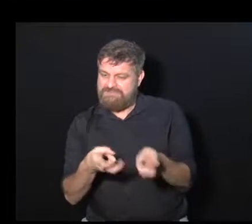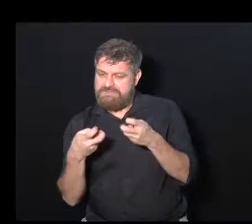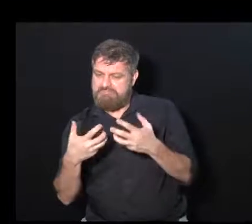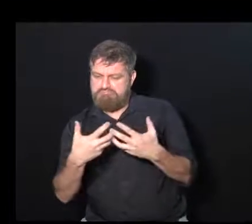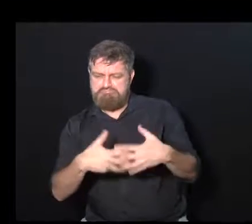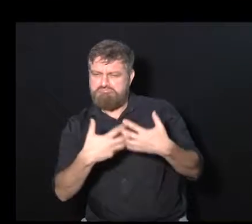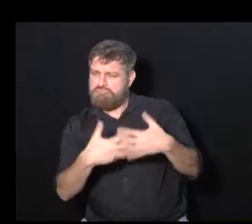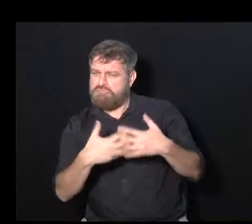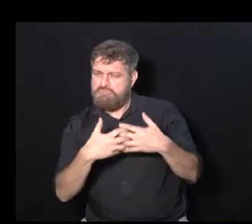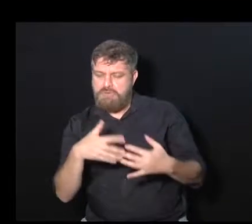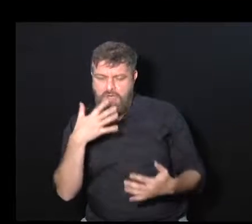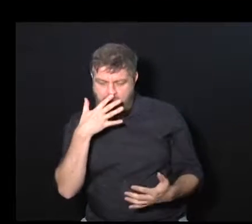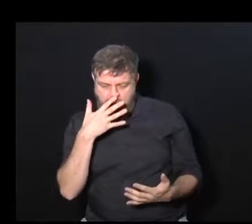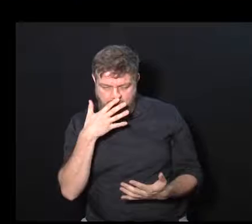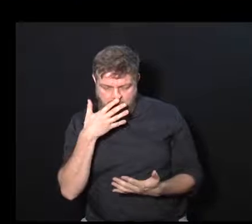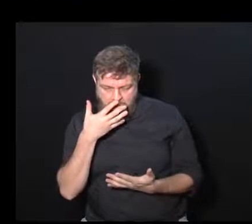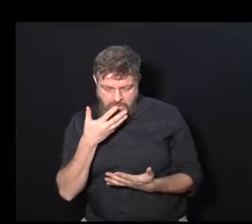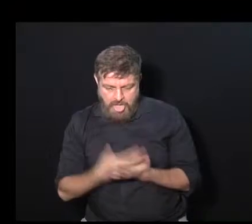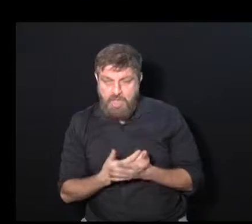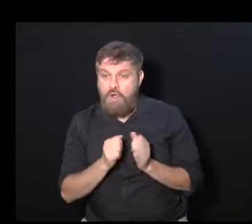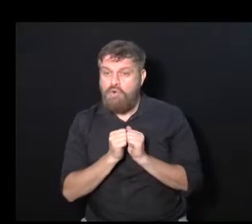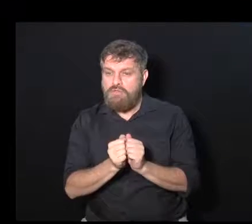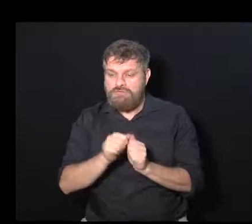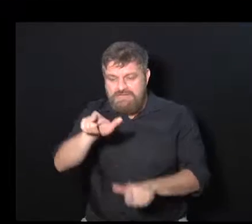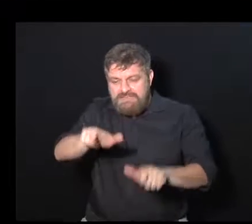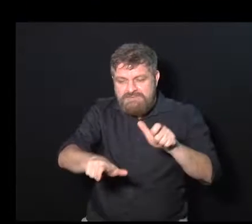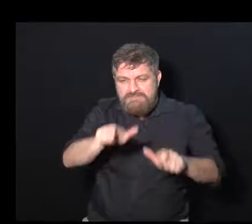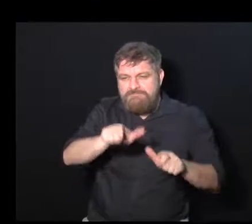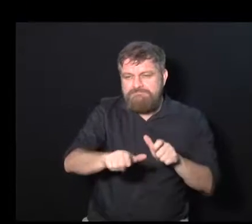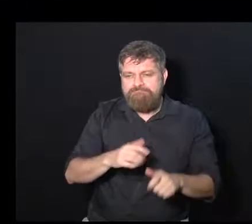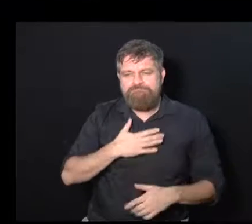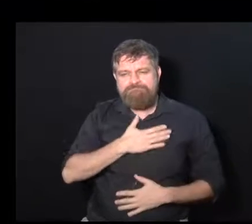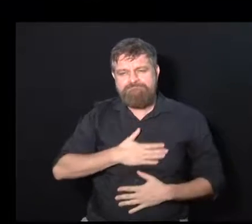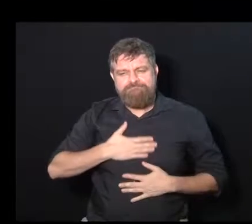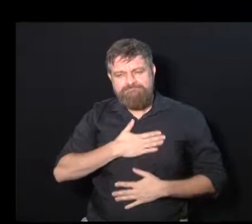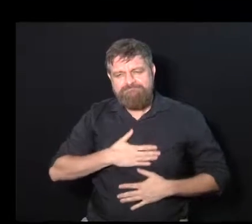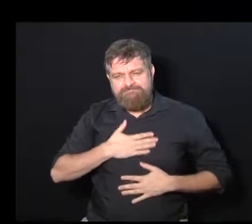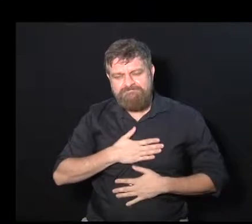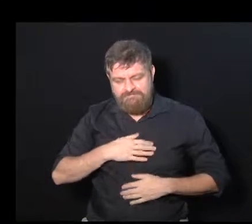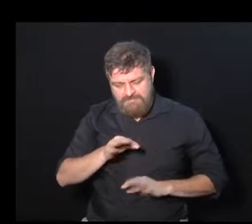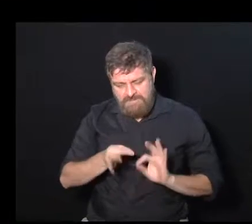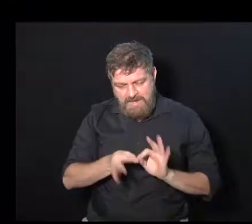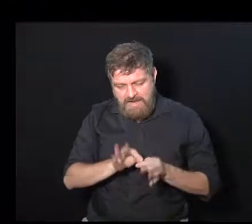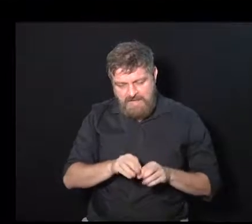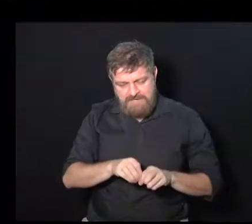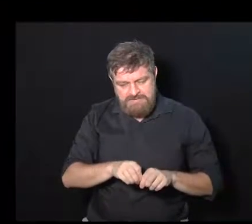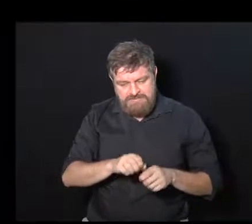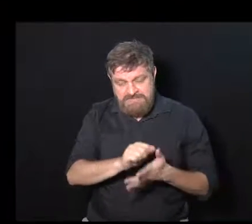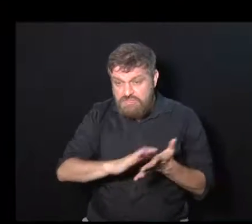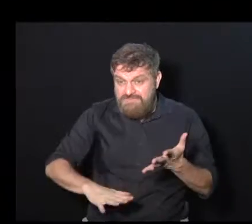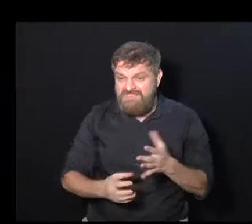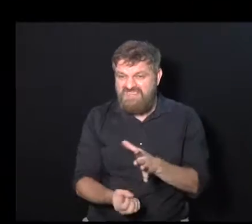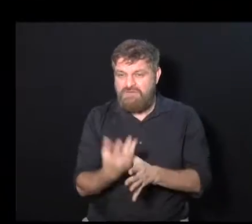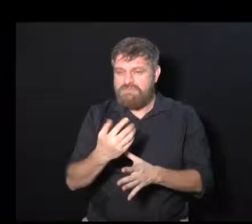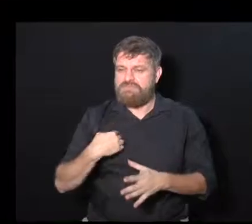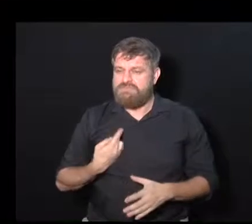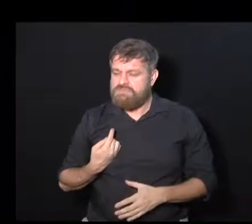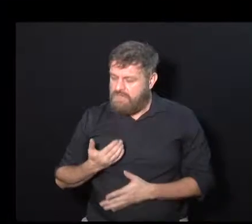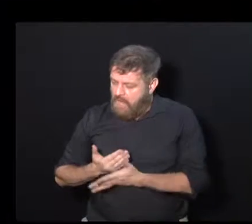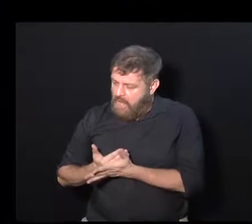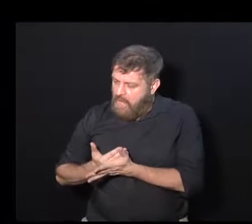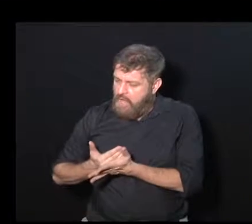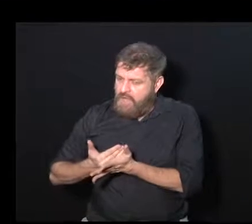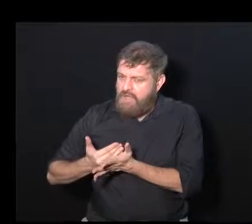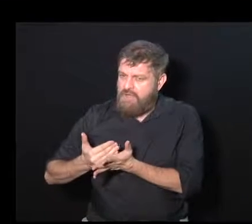resultados que estava trazendo junto com os usuários, as atividades que estavam sendo feitas, e já